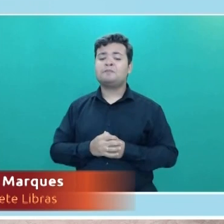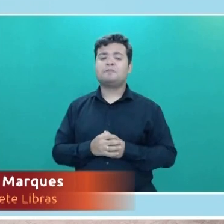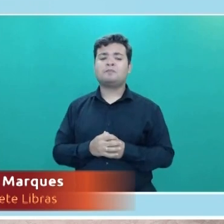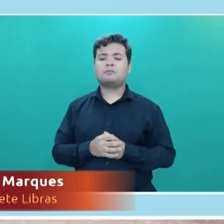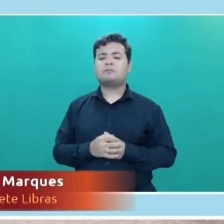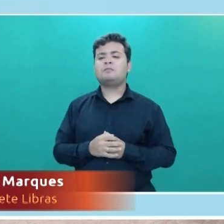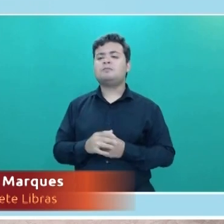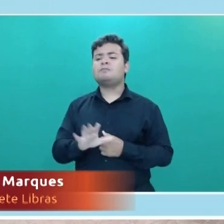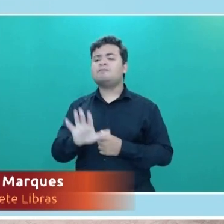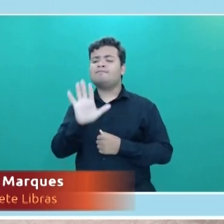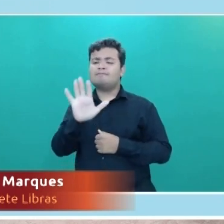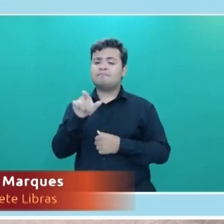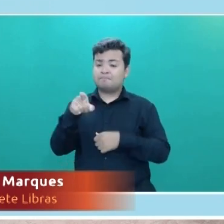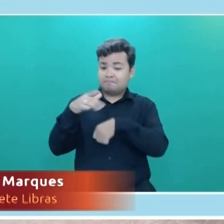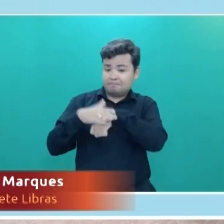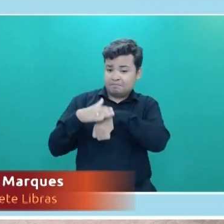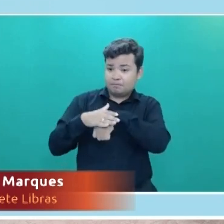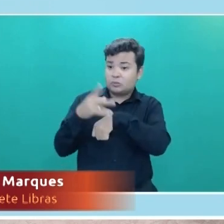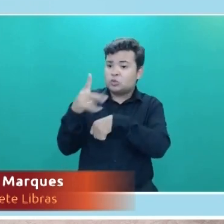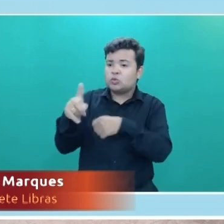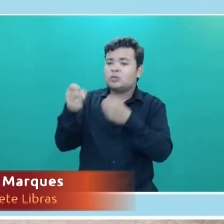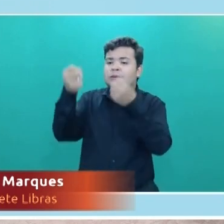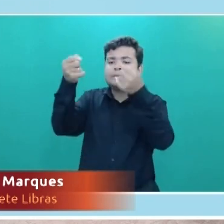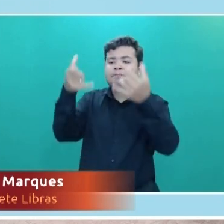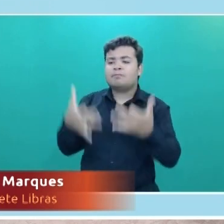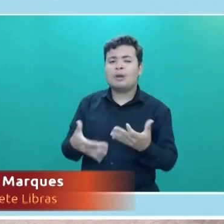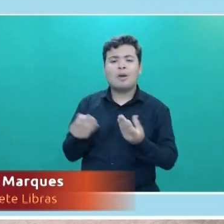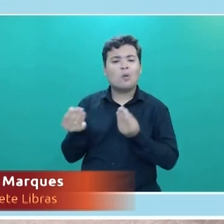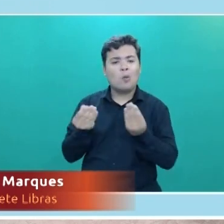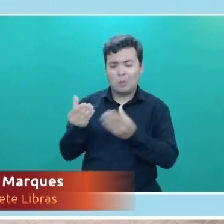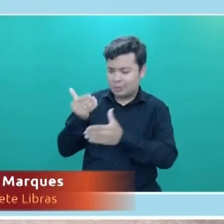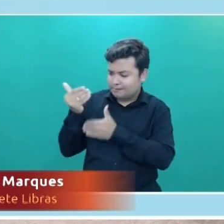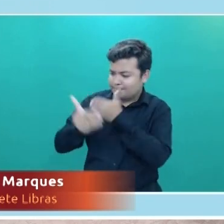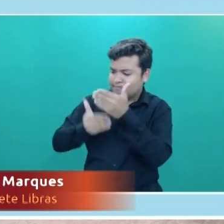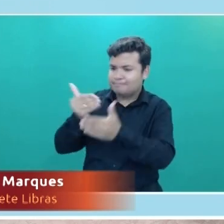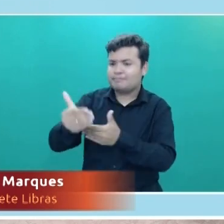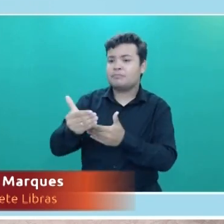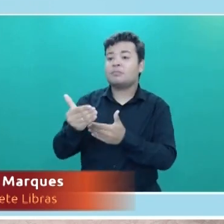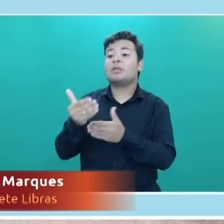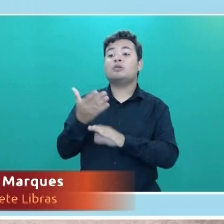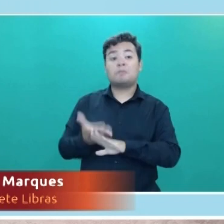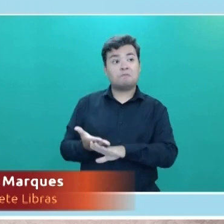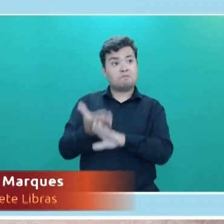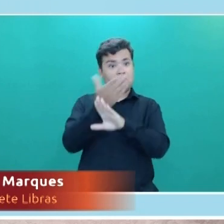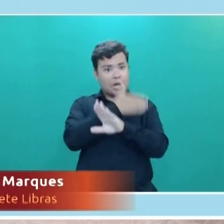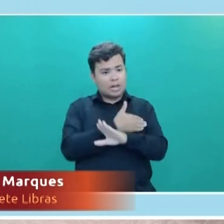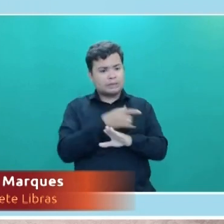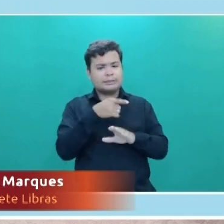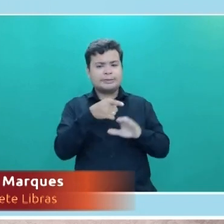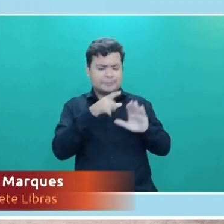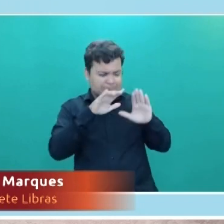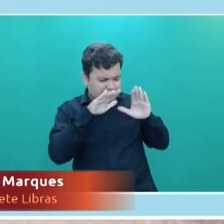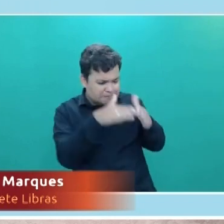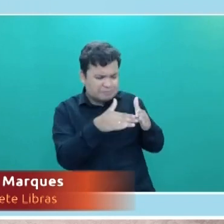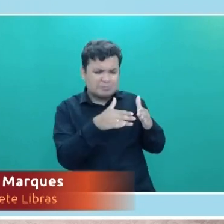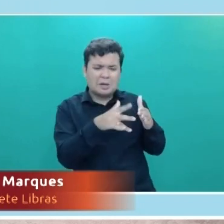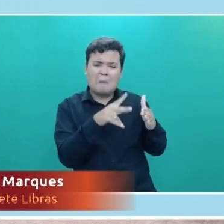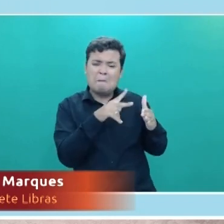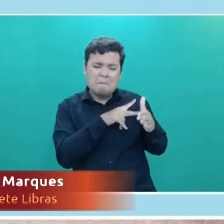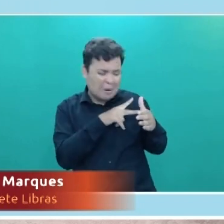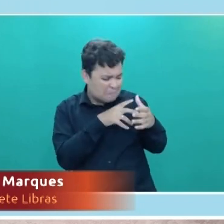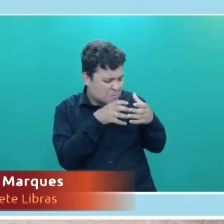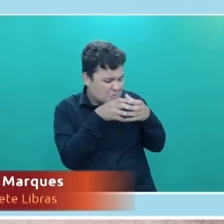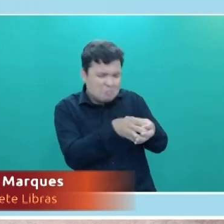pode nos explicar um pouco desse processo, né? De sair desse nicho, nesse local muito específico de pessoas